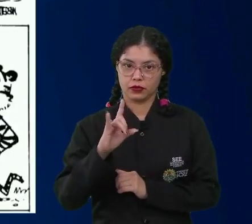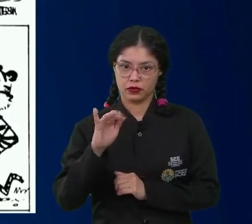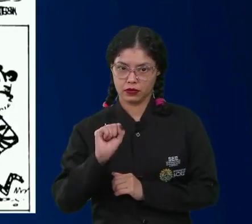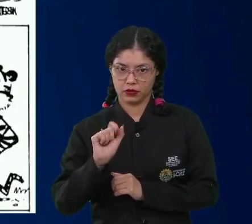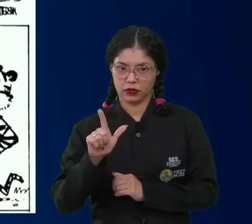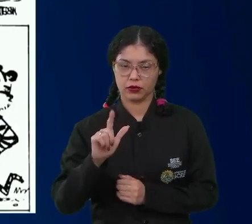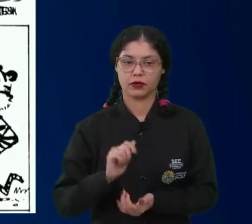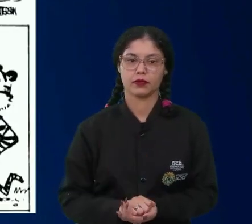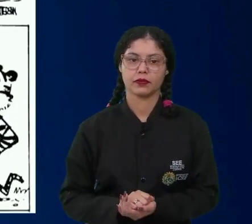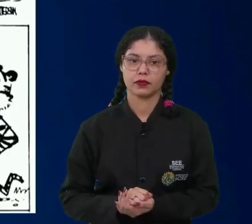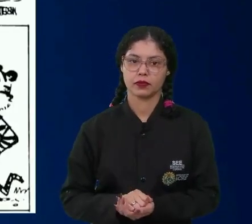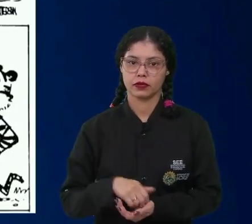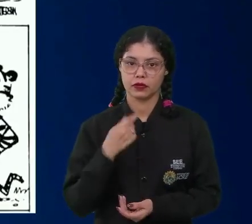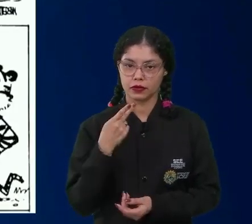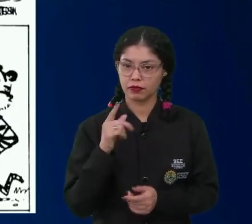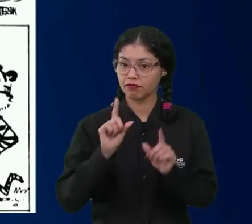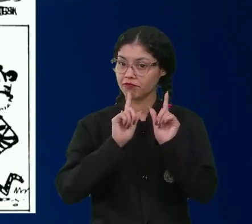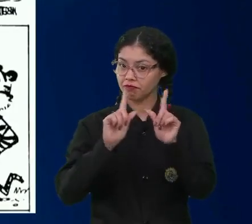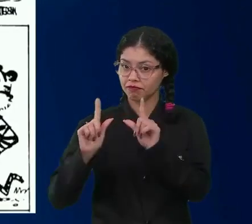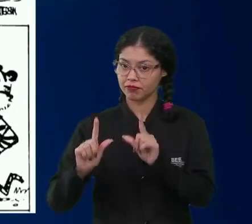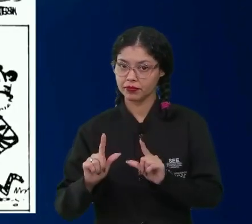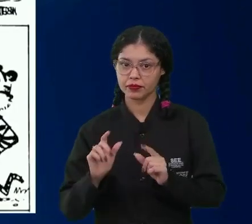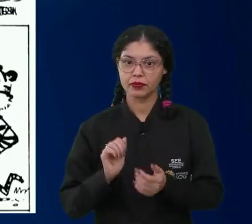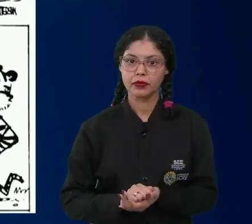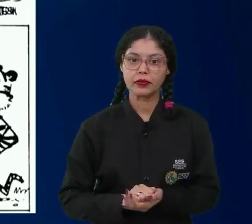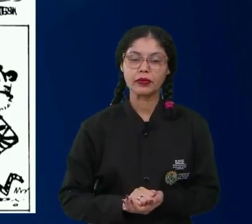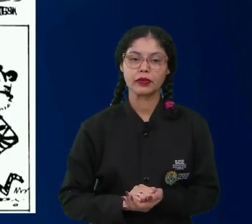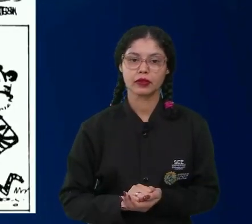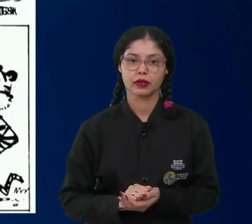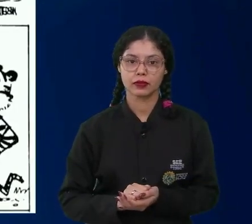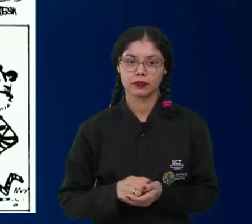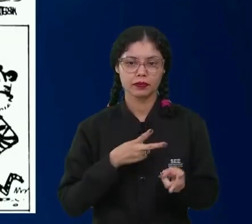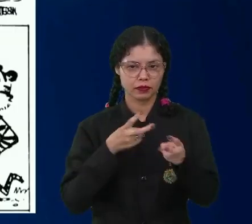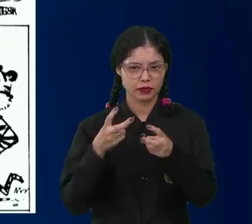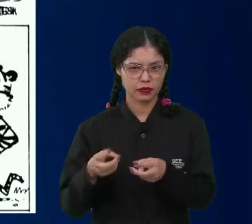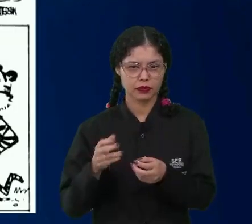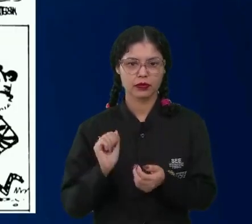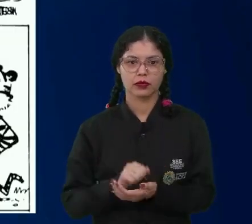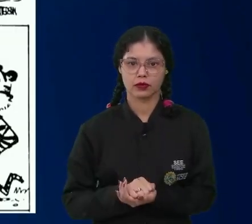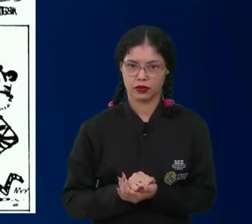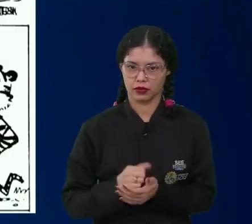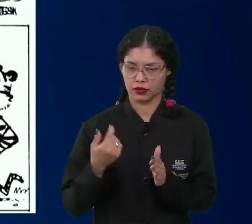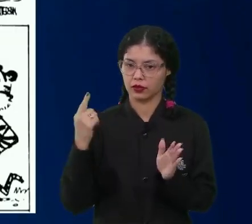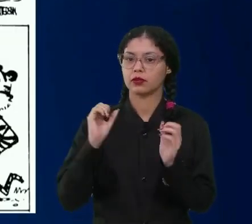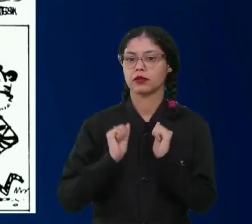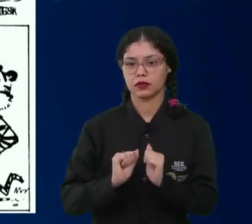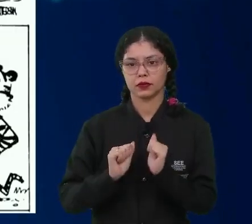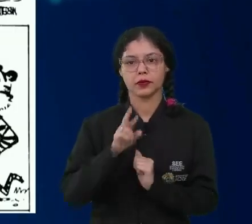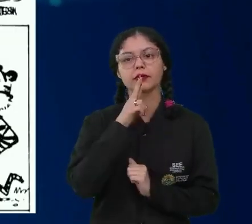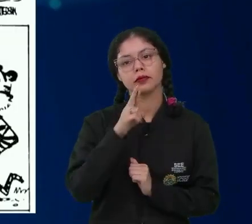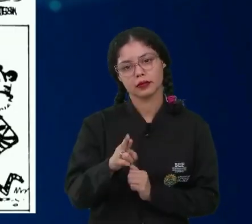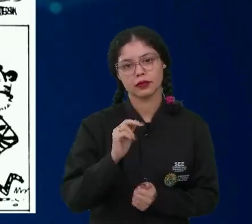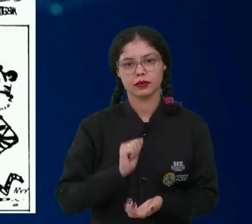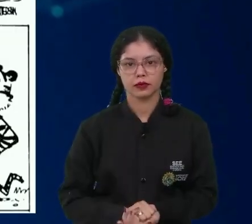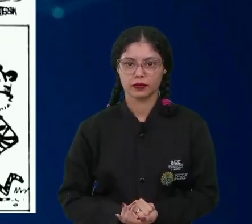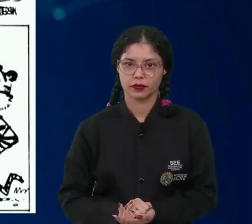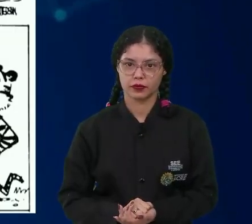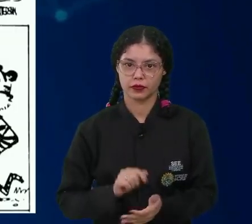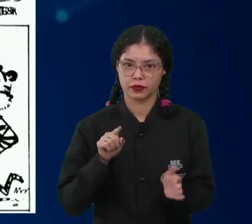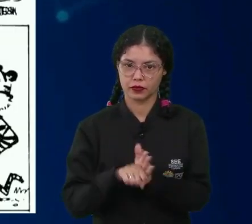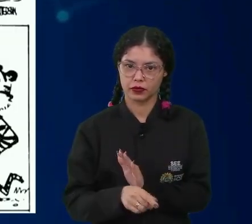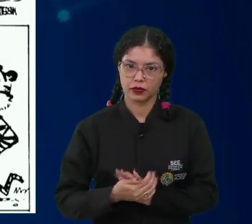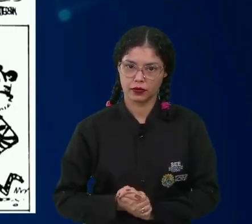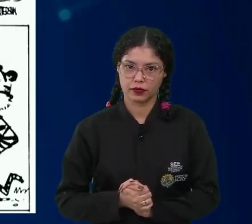UNCISAL e ela tem uma tirinha. Vamos então observar a tirinha para poder responder a questão